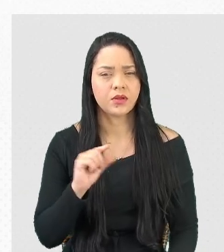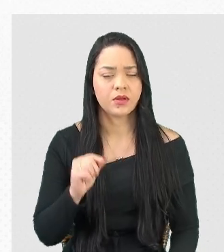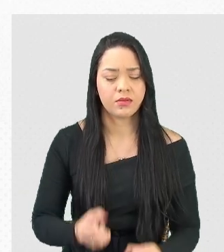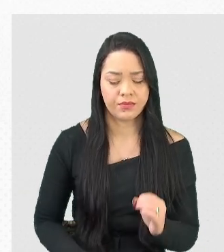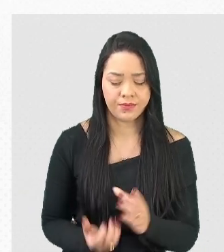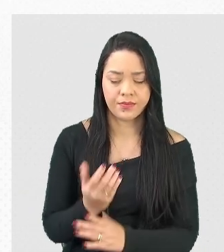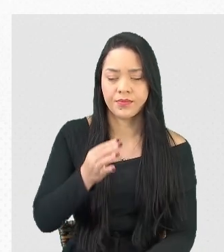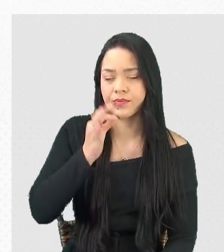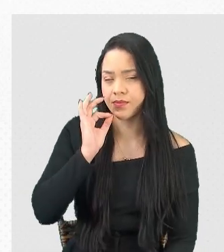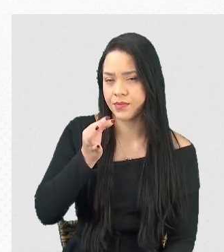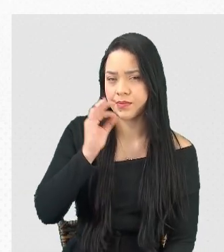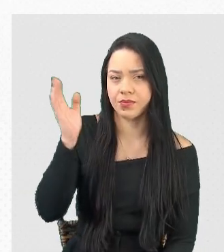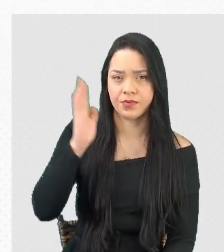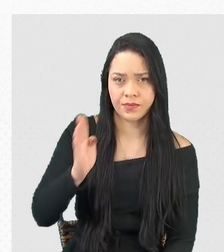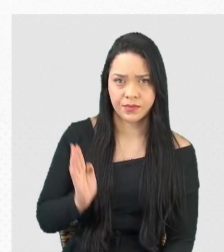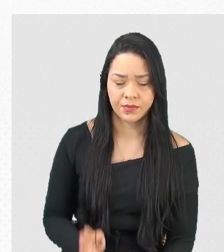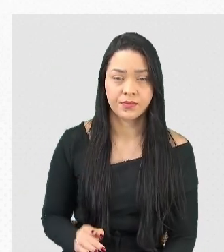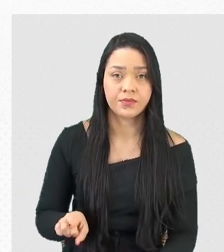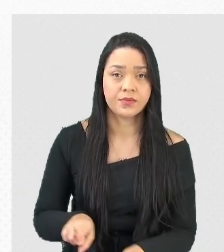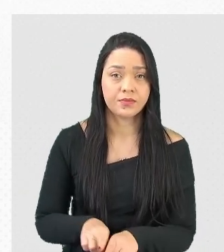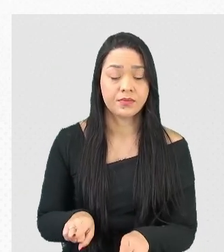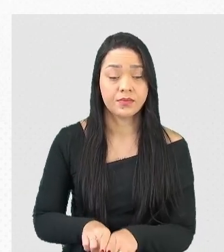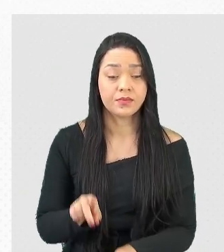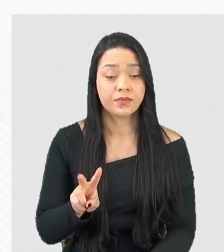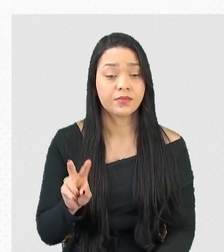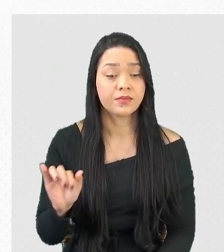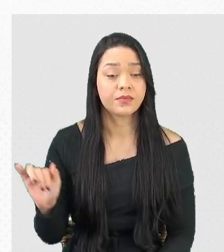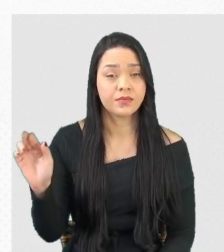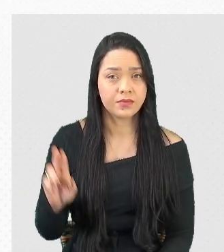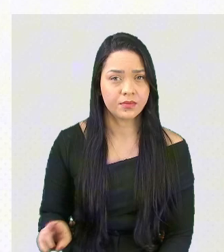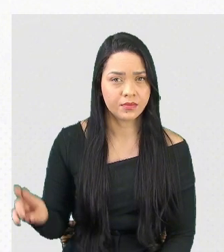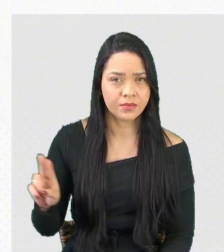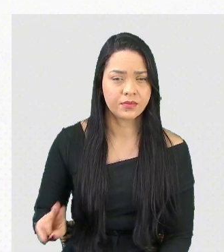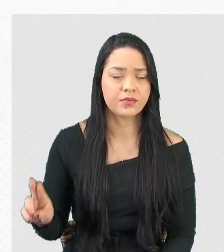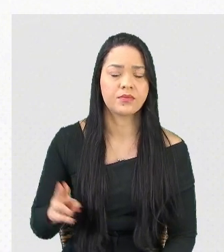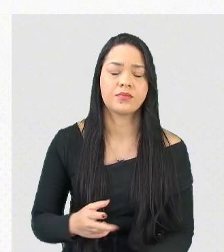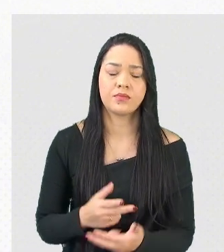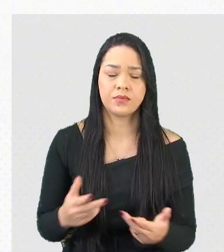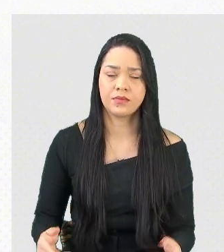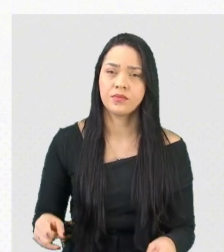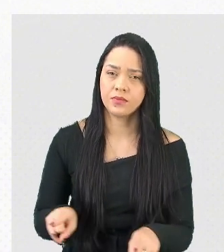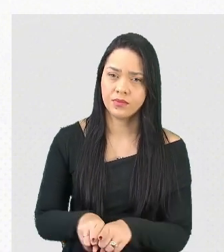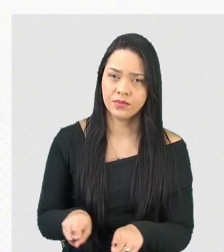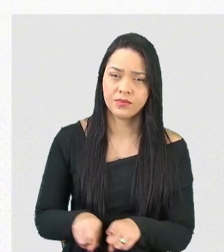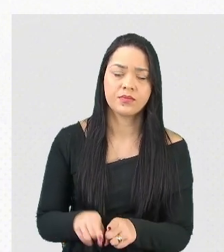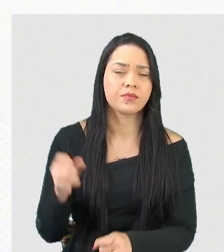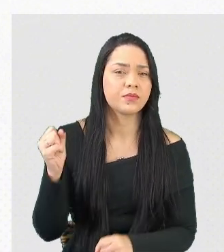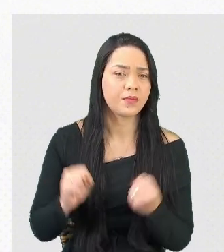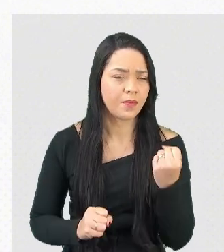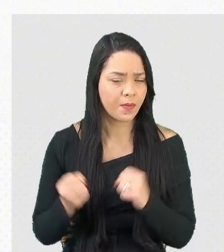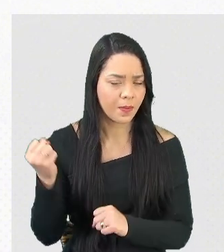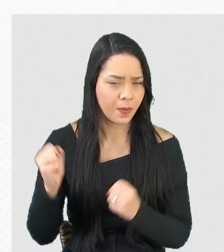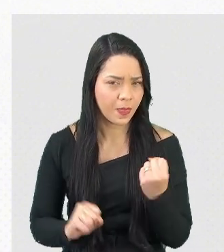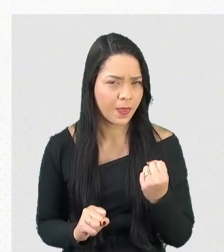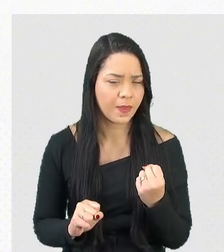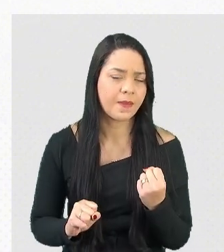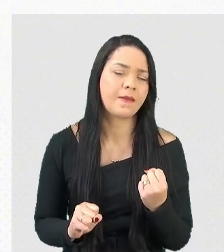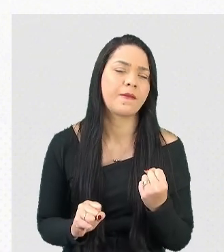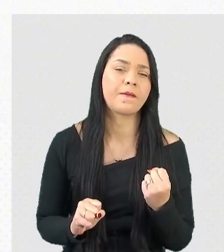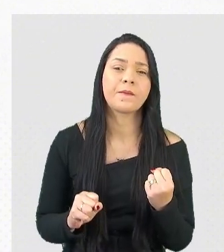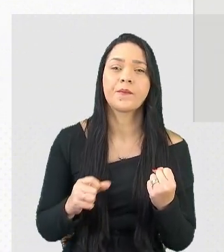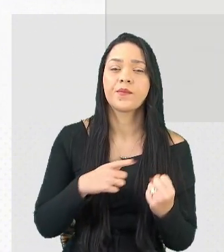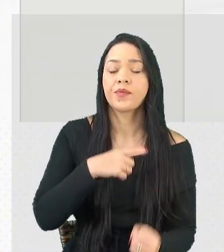muito das malhas rodoviárias, inclusive da indústria, né, a indústria inglesa, né, trazendo esses produtos para